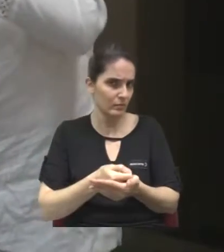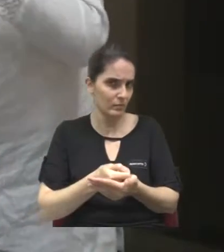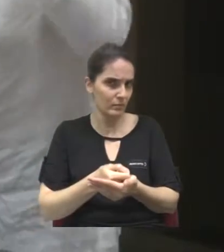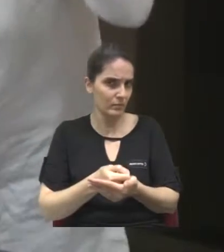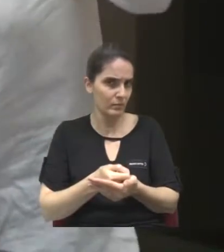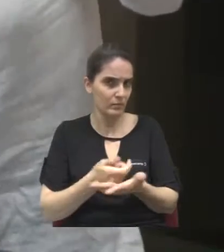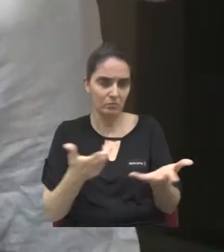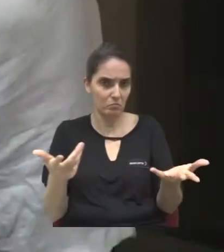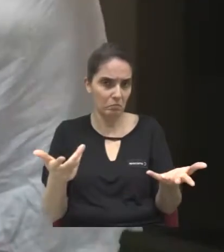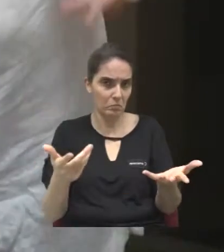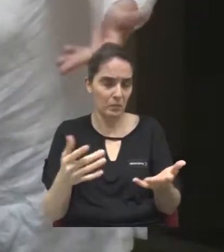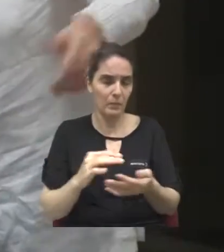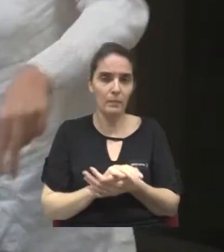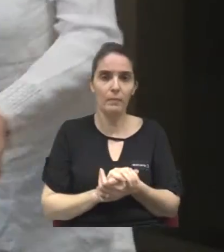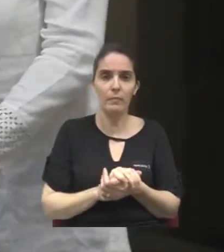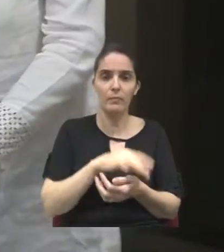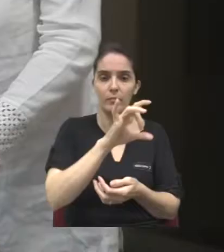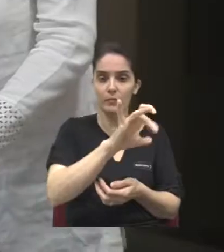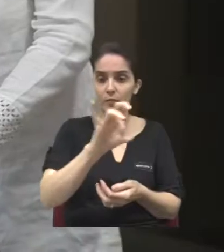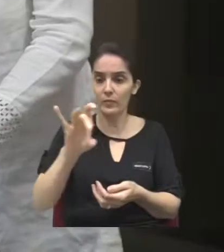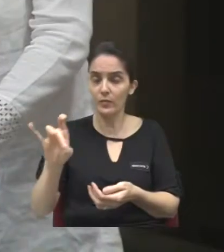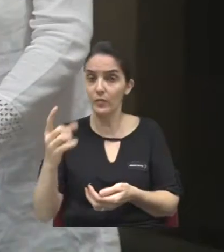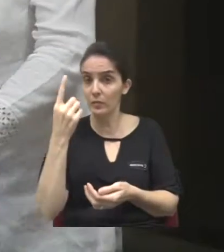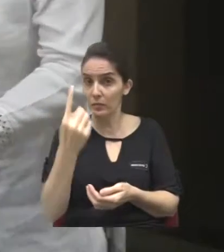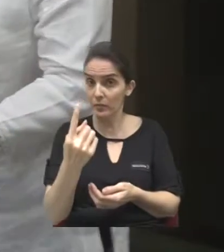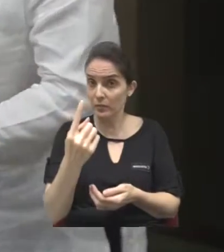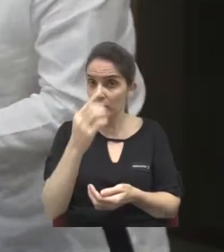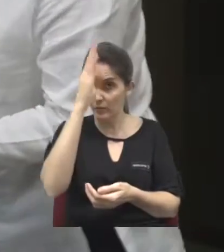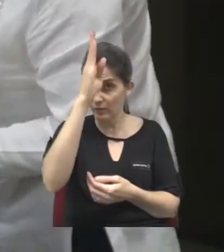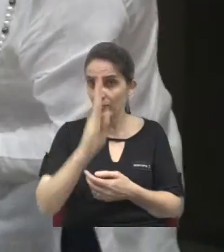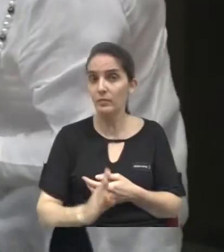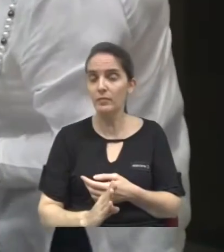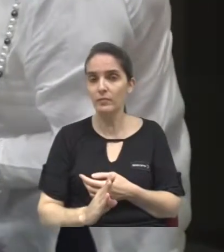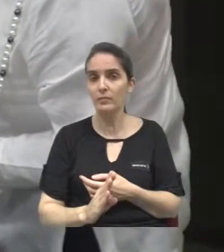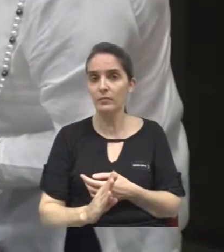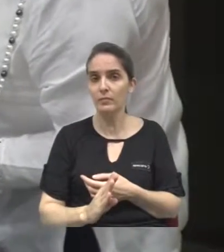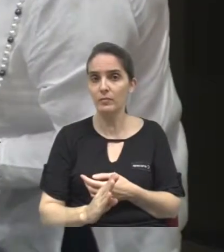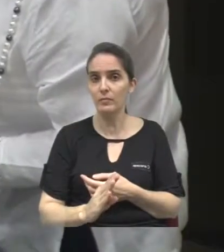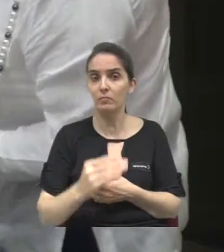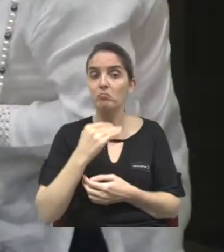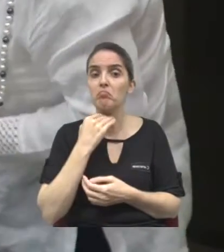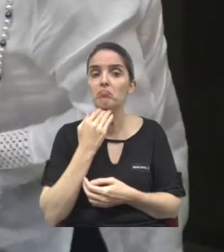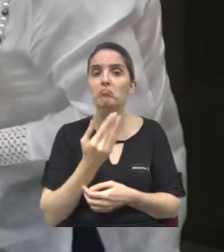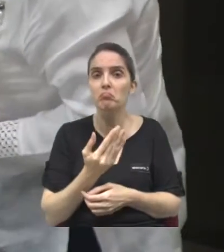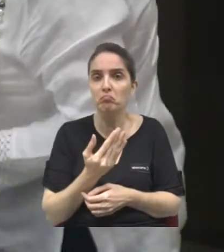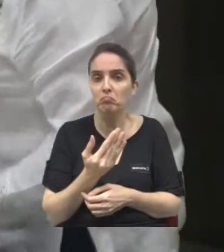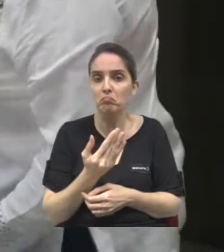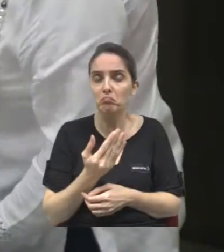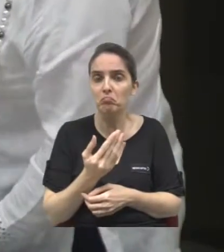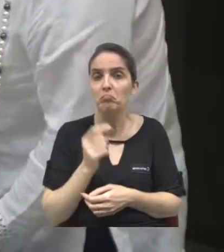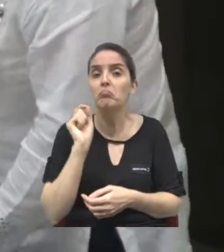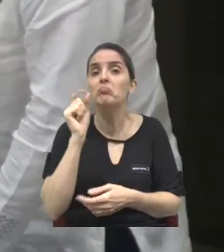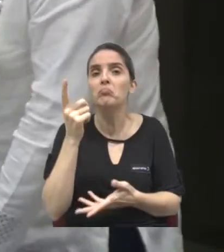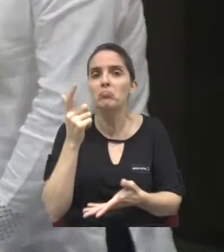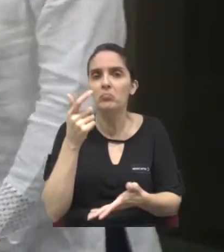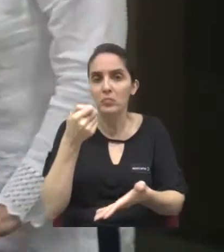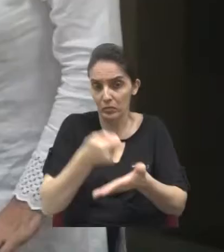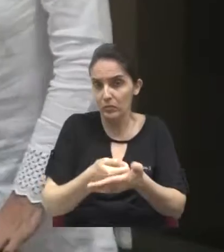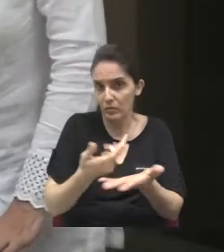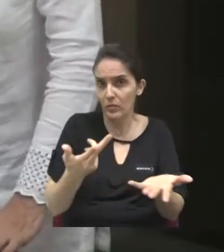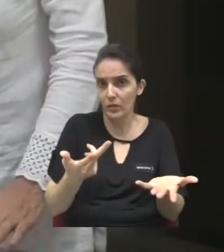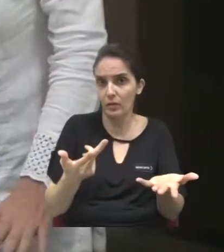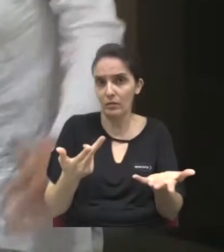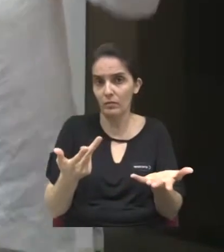cada gratuidade que se dá aqui, alguém paga. Assim é. É uma